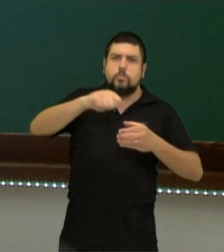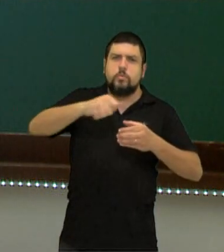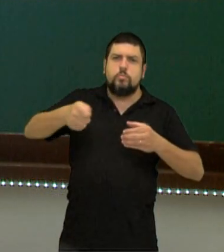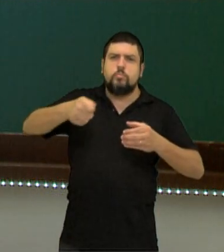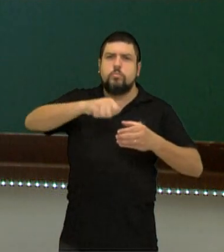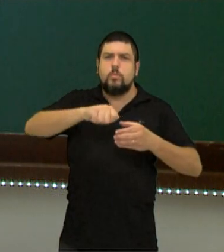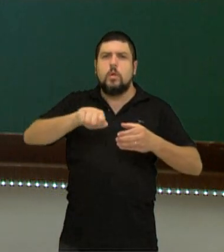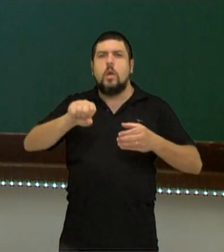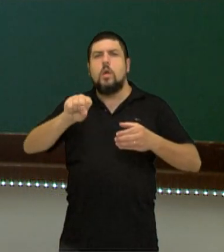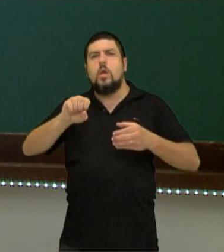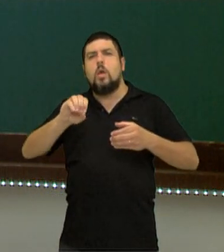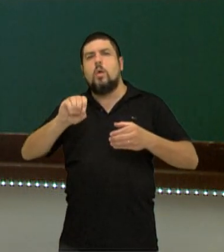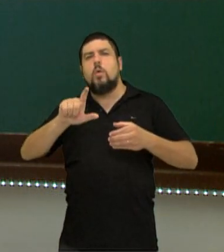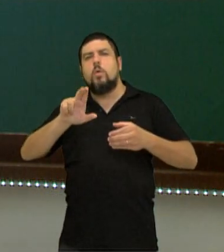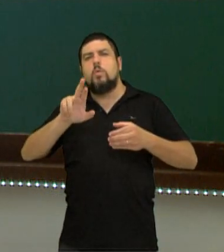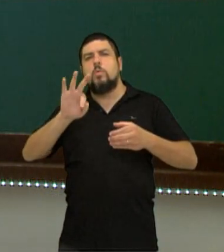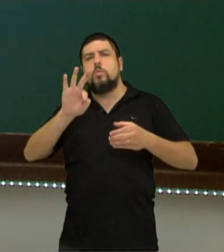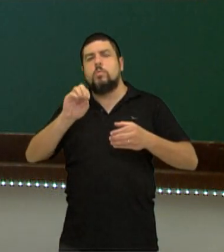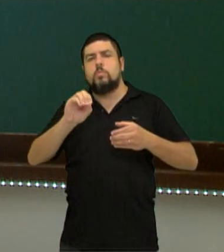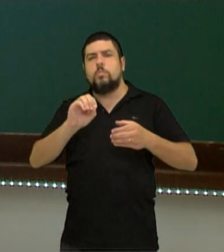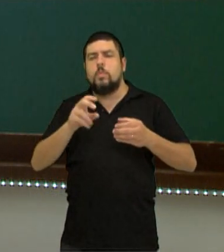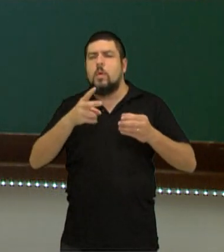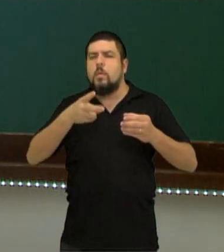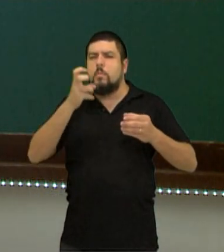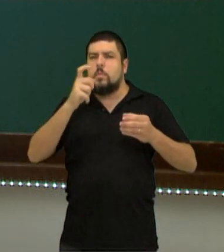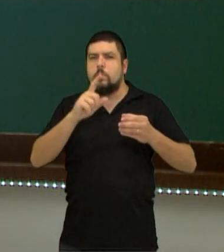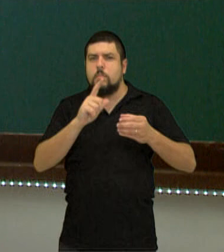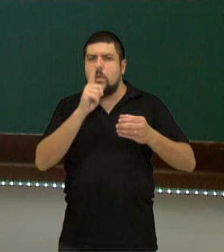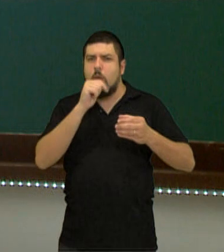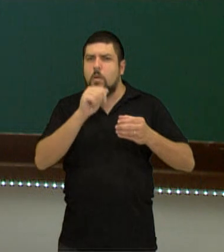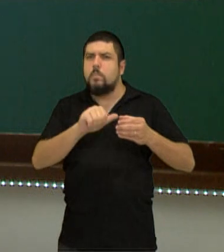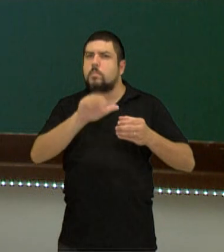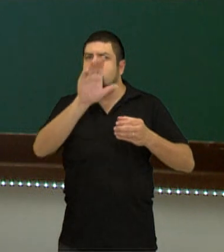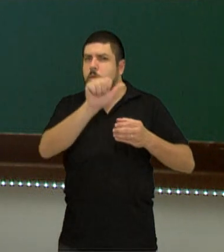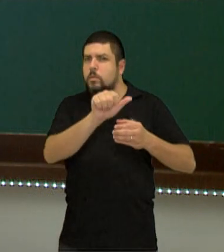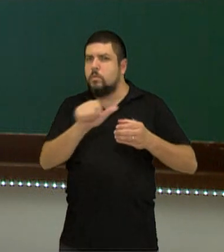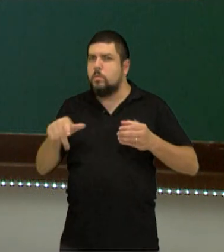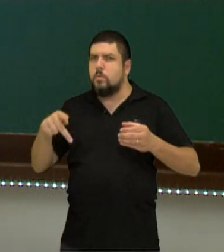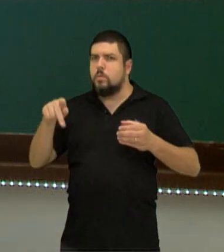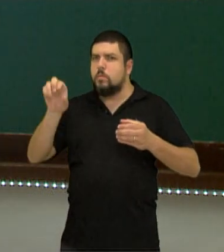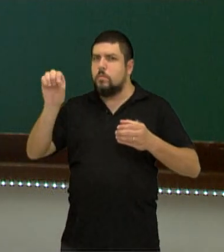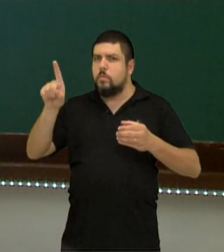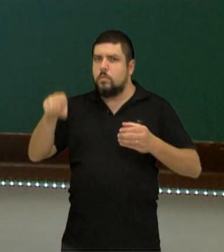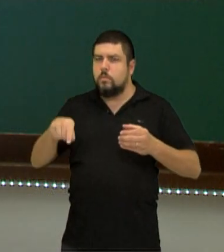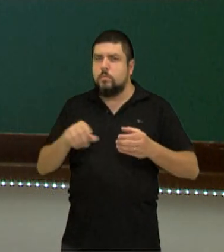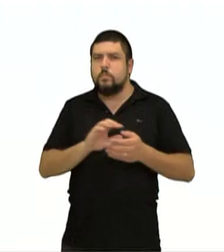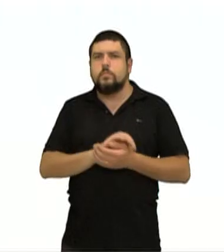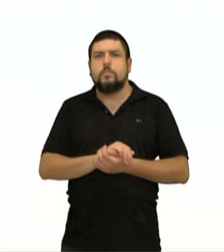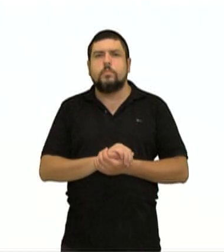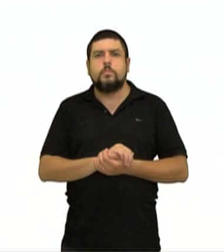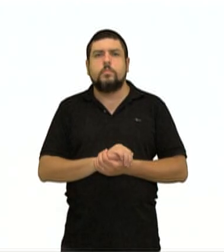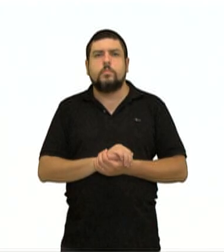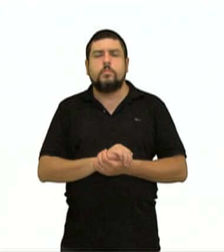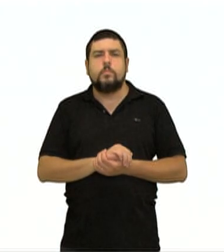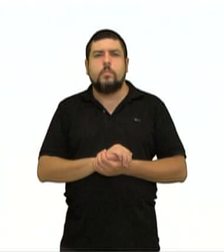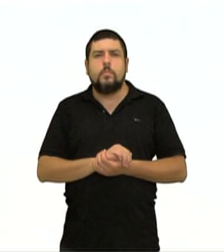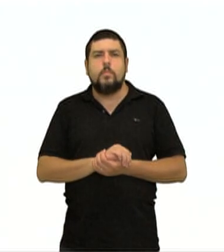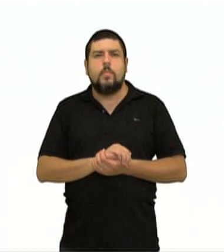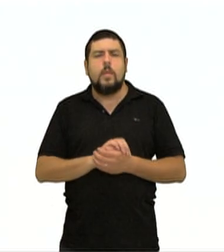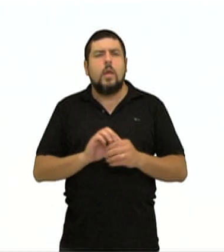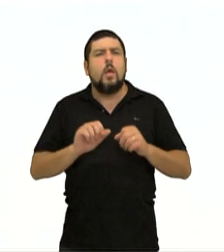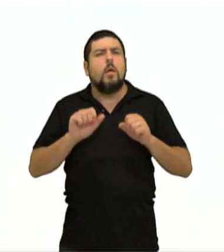soluto. Percebam que tem muito mais água do que o pozinho. Os materiais podem se